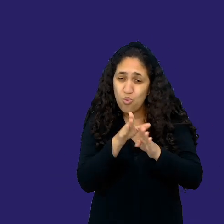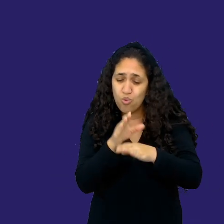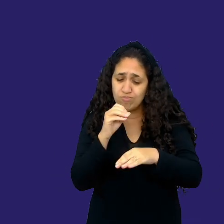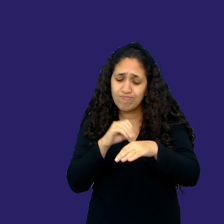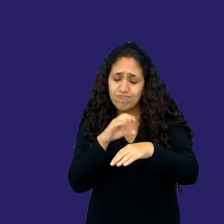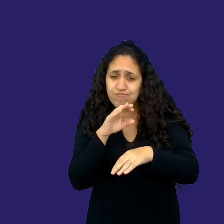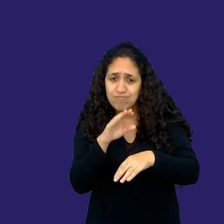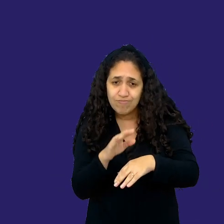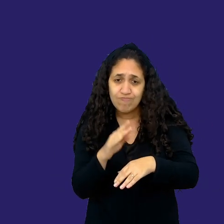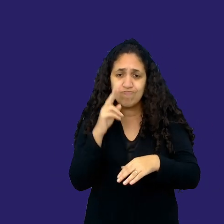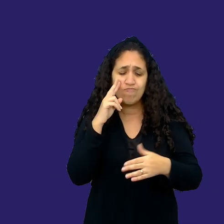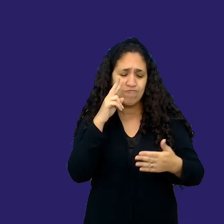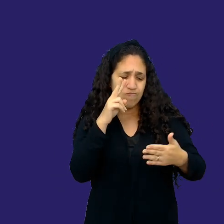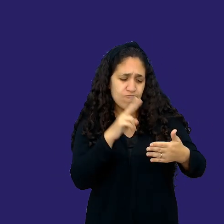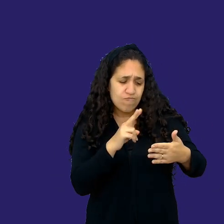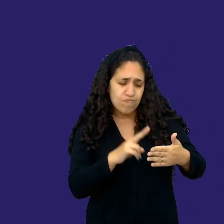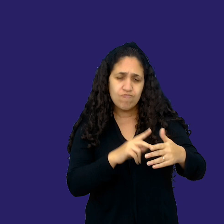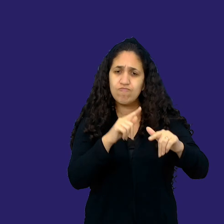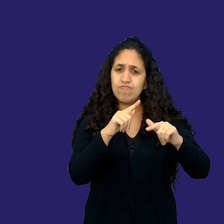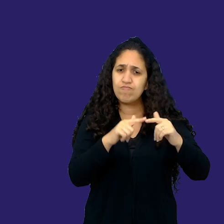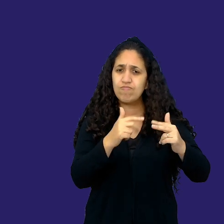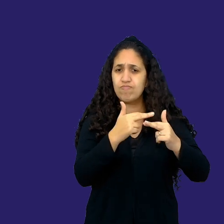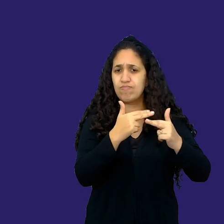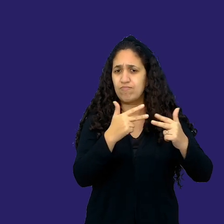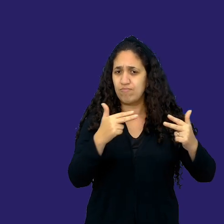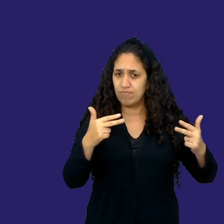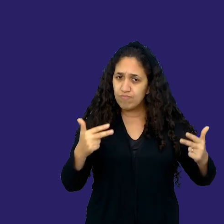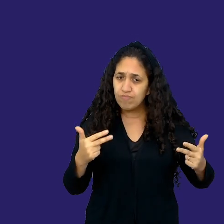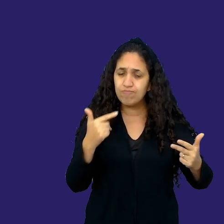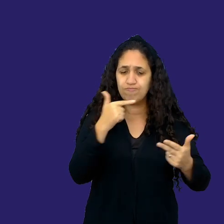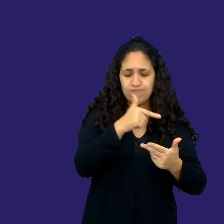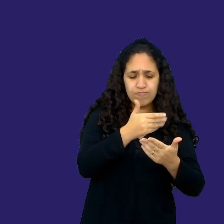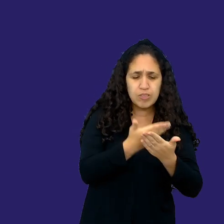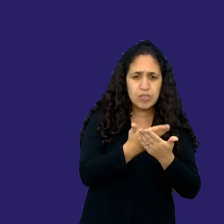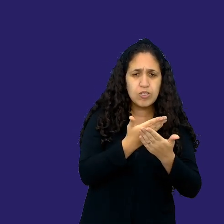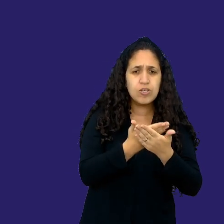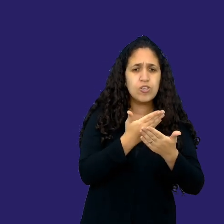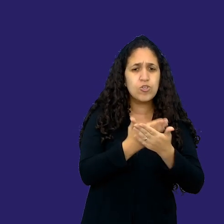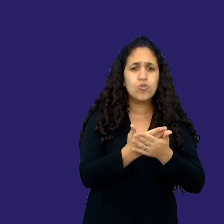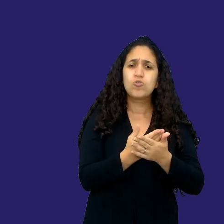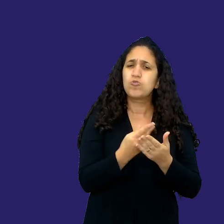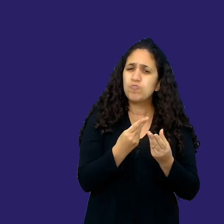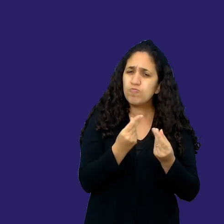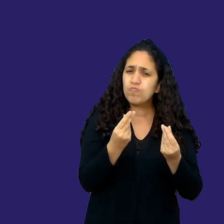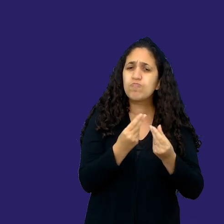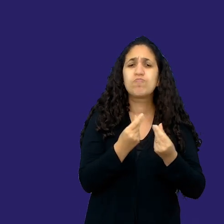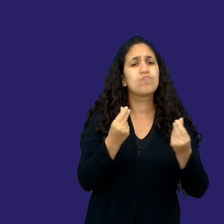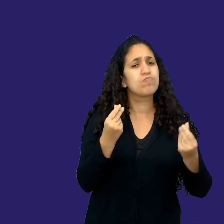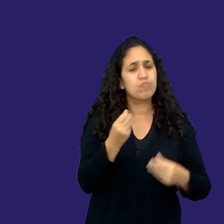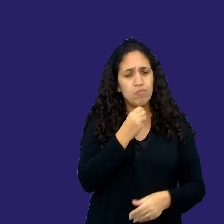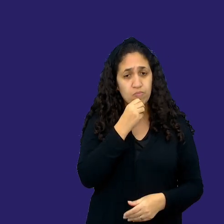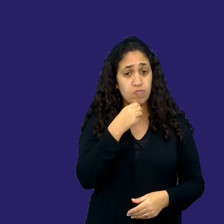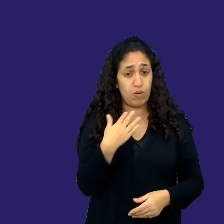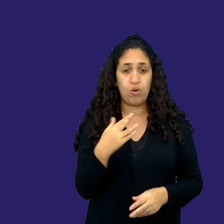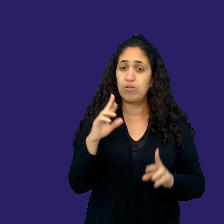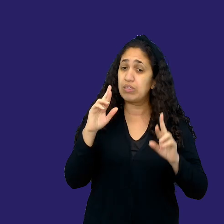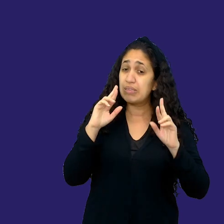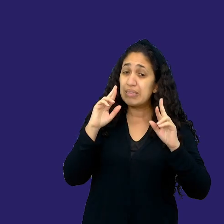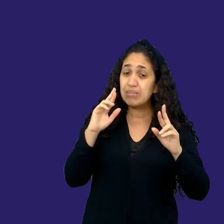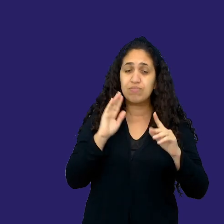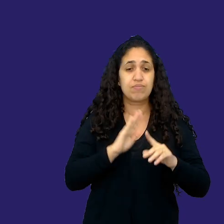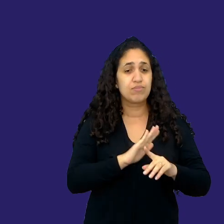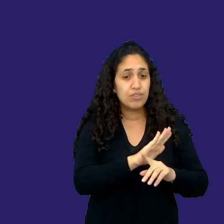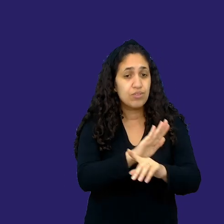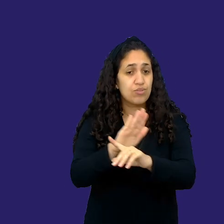sugestão, verifiquem o material, não é? É um material de estudo também bastante rico e esperamos que contribua aí